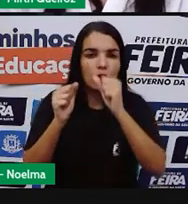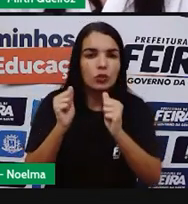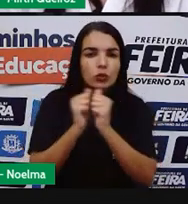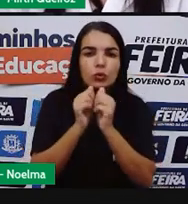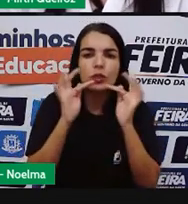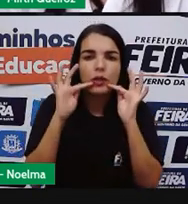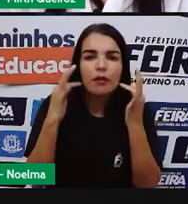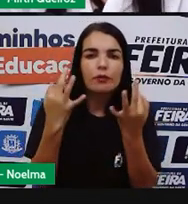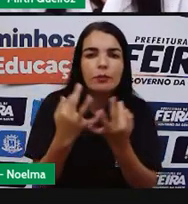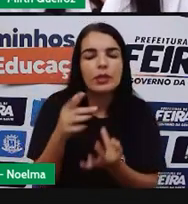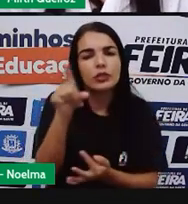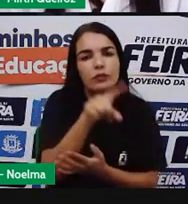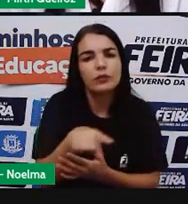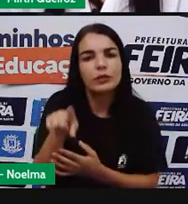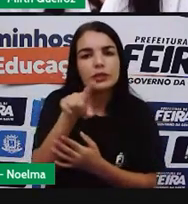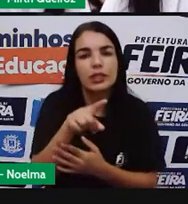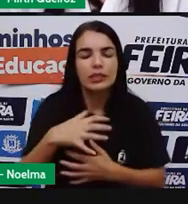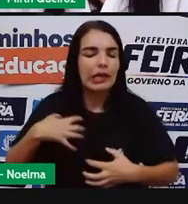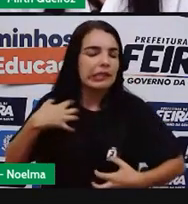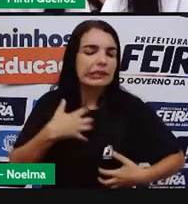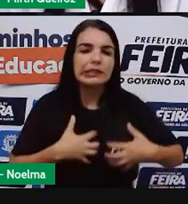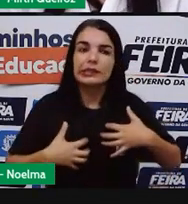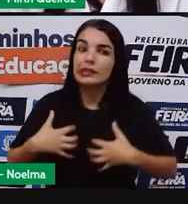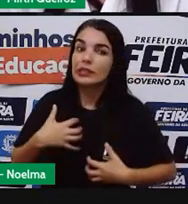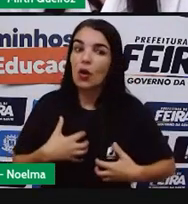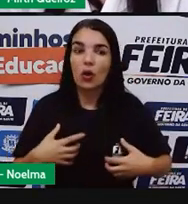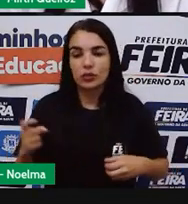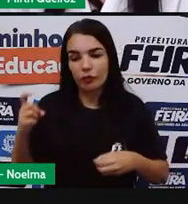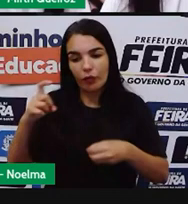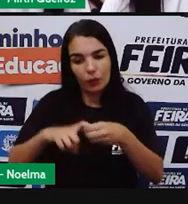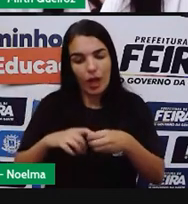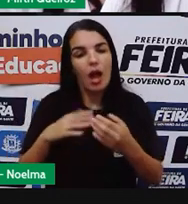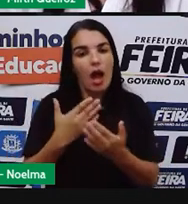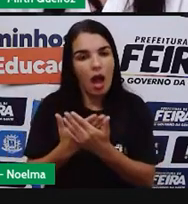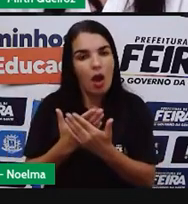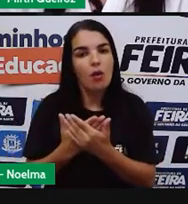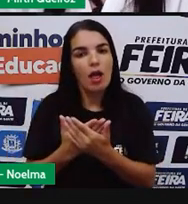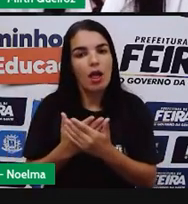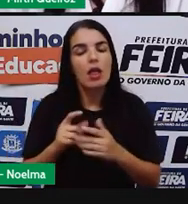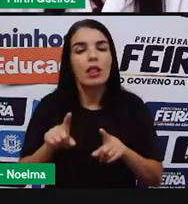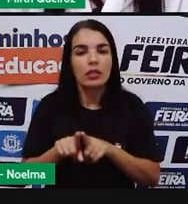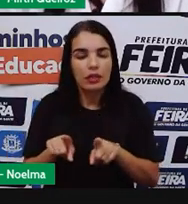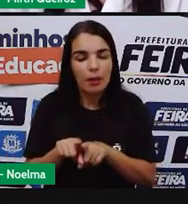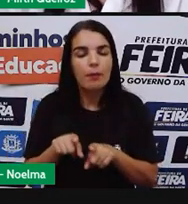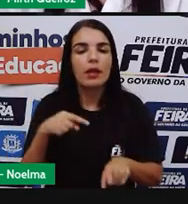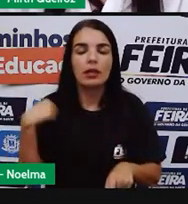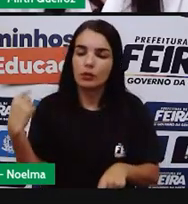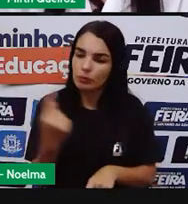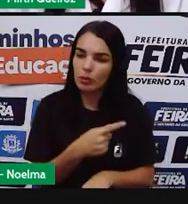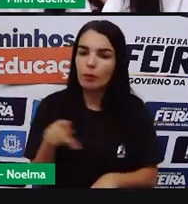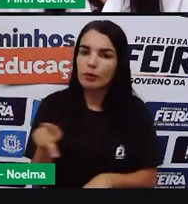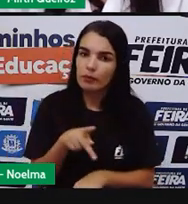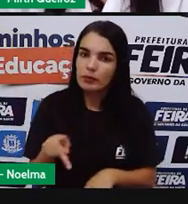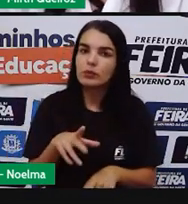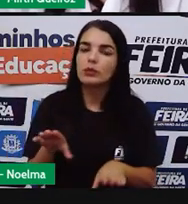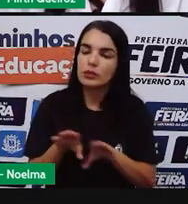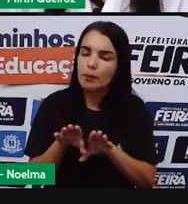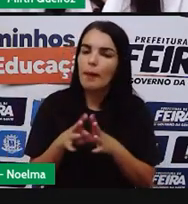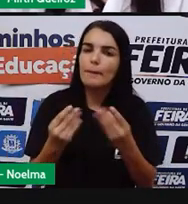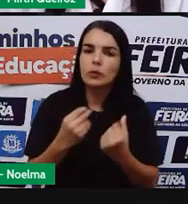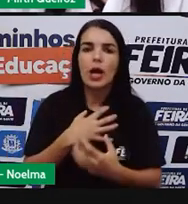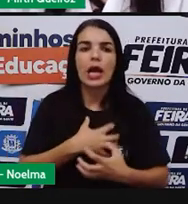a família de vocês aí estavam ansiosos para o retorno às aulas, nós também estávamos muito,